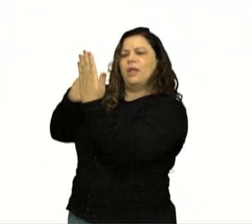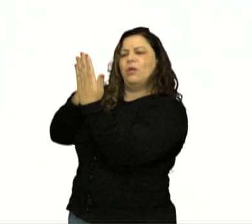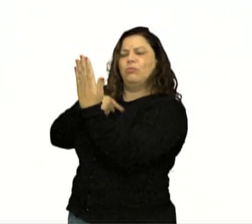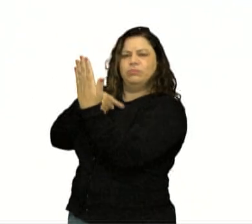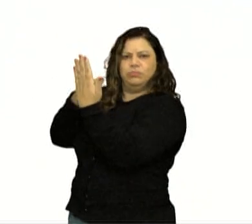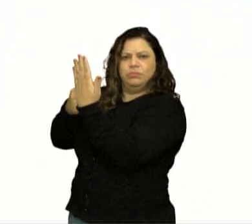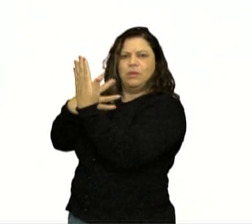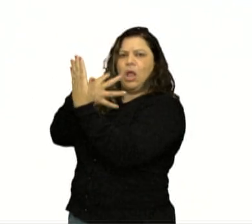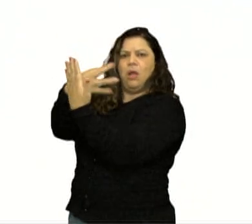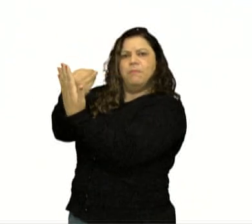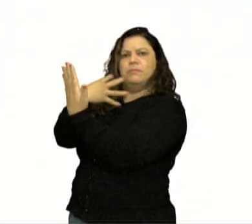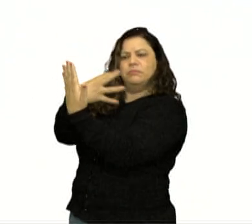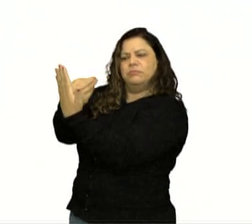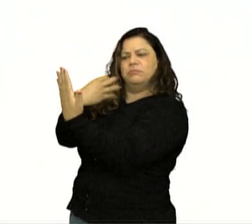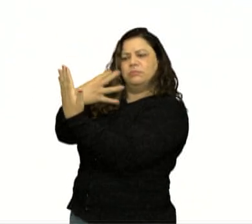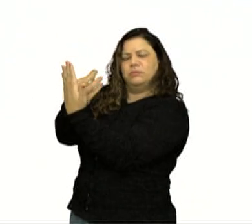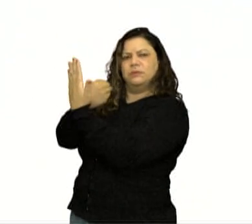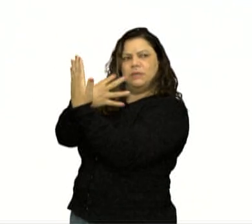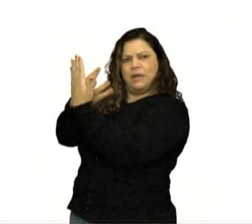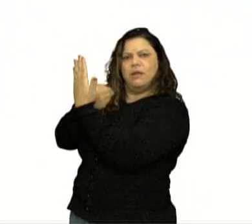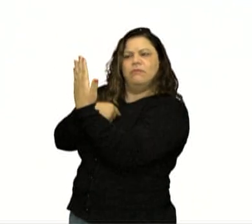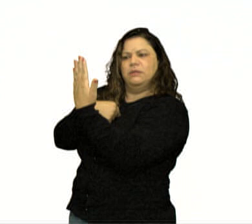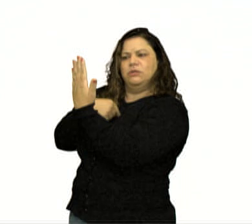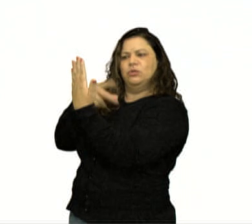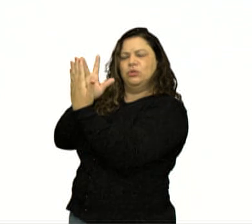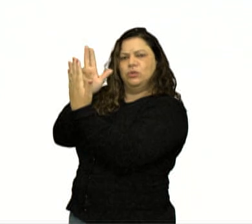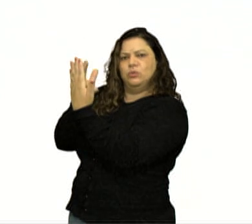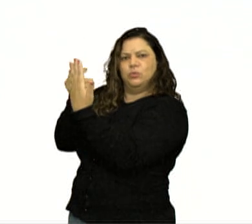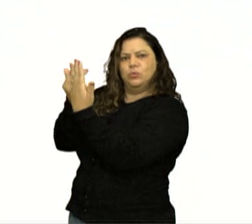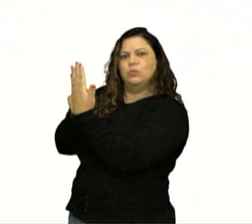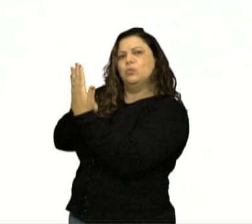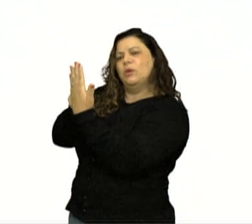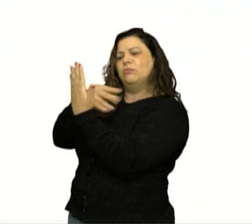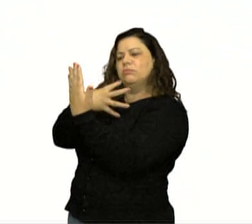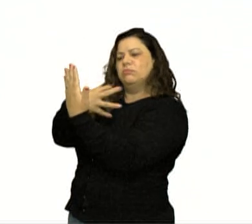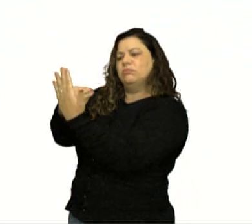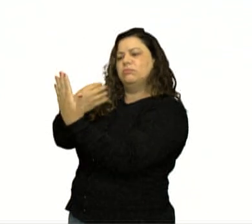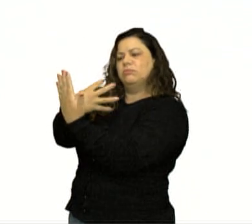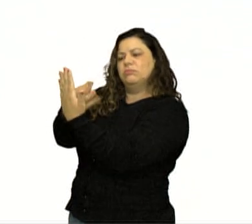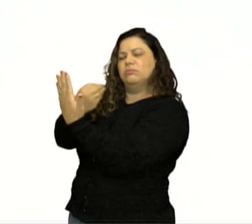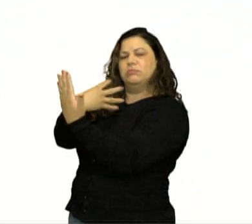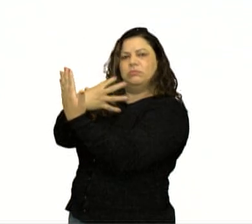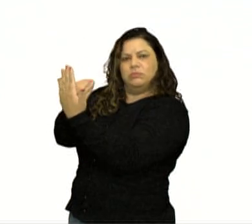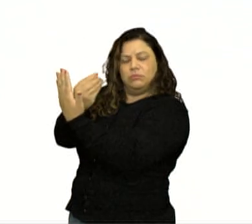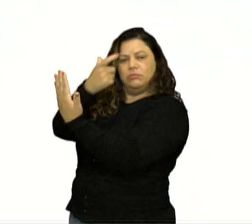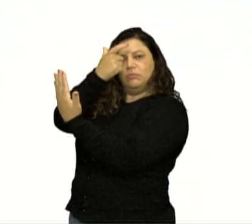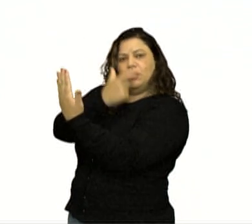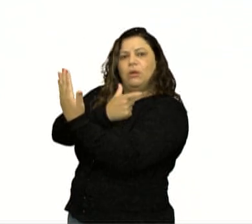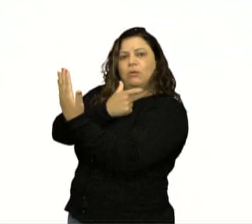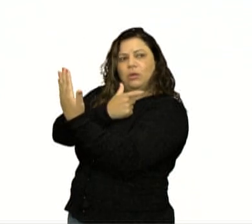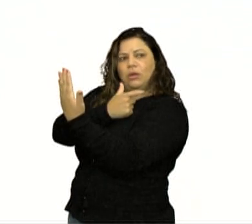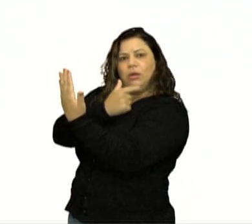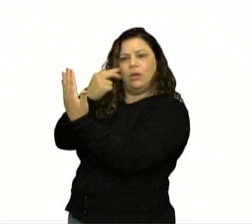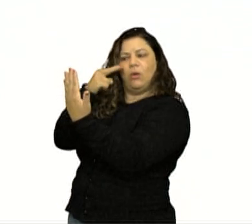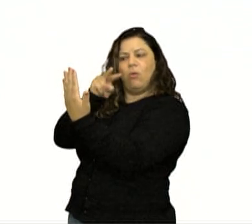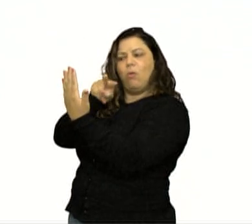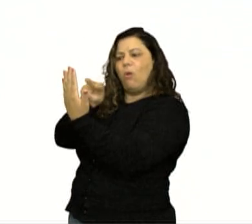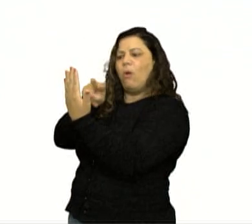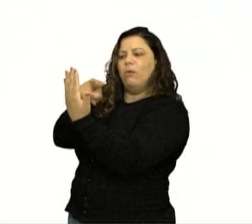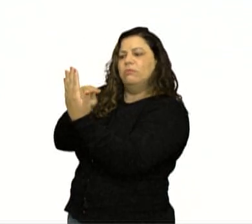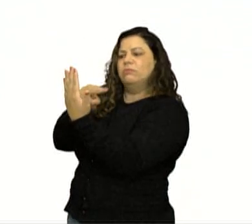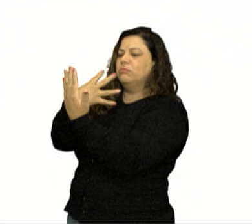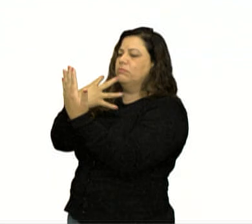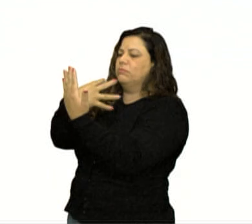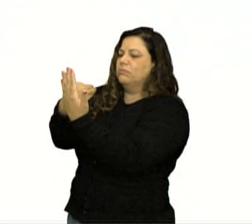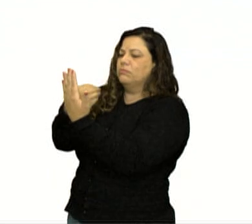eu vejo aqui, então está refletindo. É o que nós temos aqui, uma ação reflexiva. Ao mesmo tempo, eu olho e sou olhado. Então,